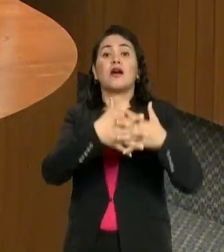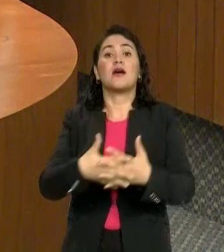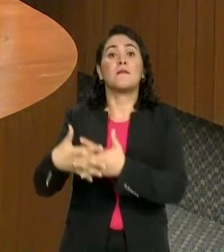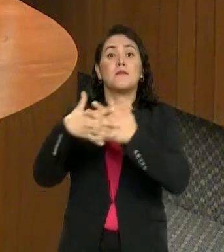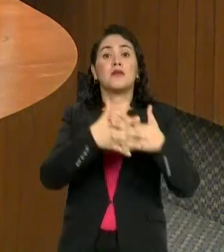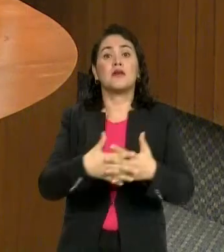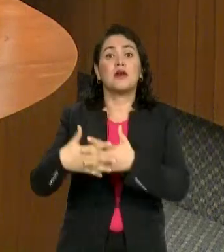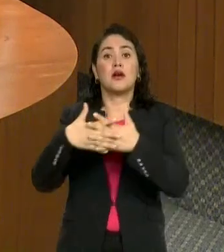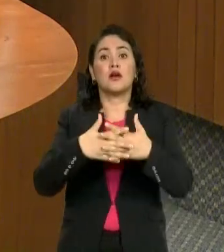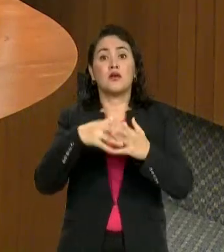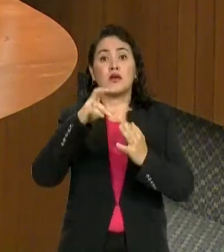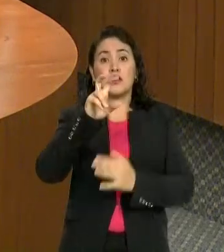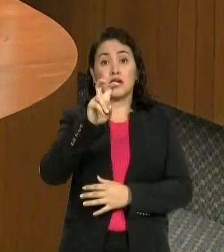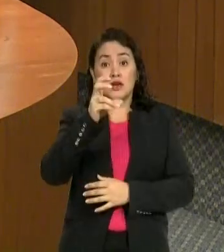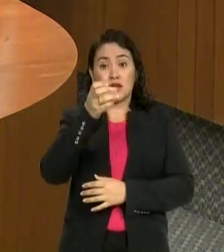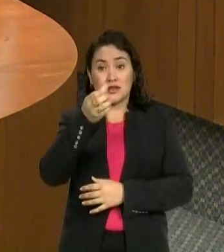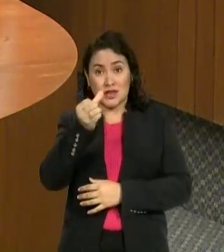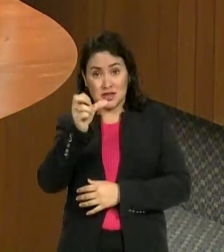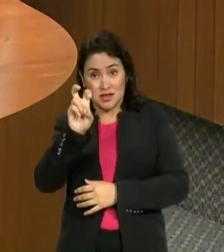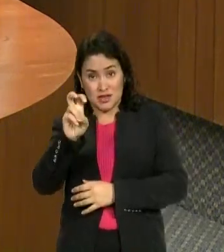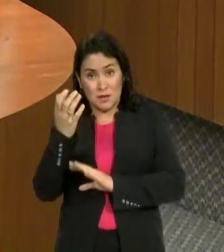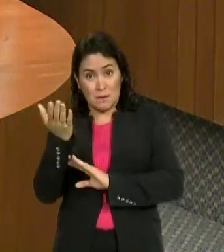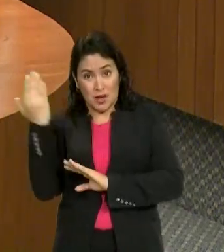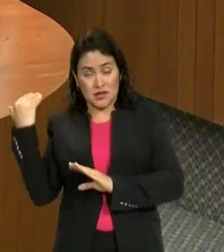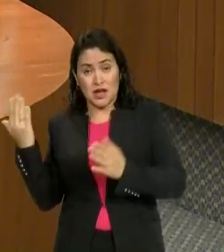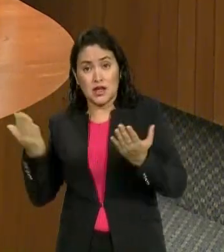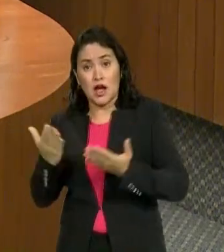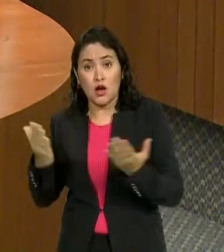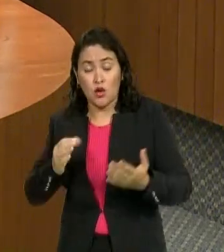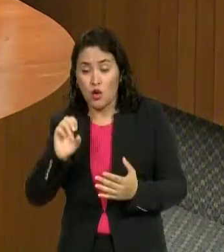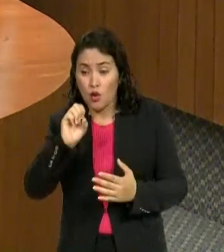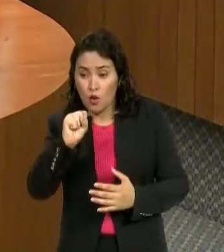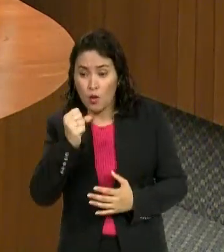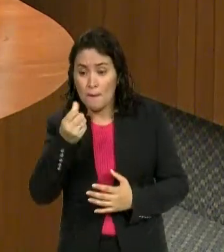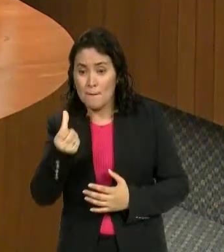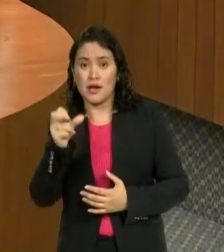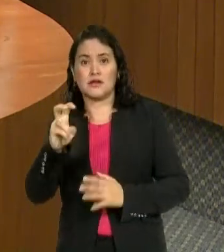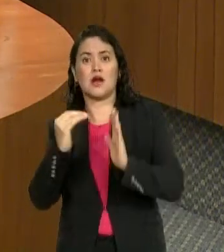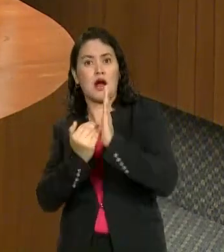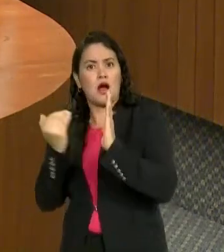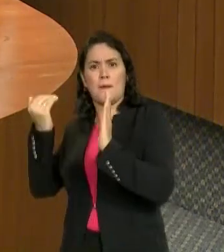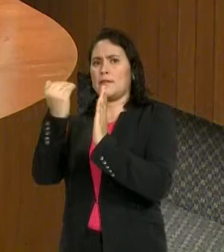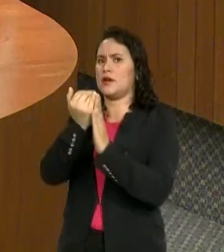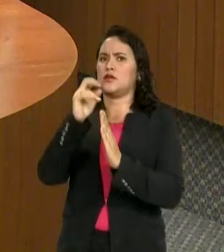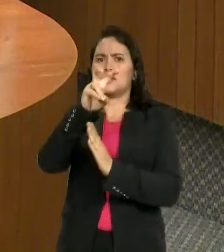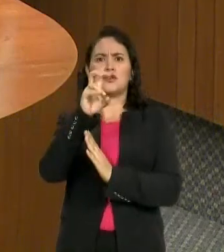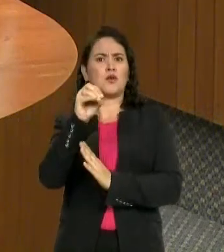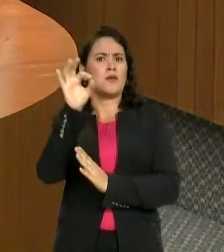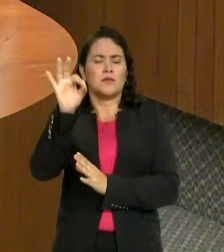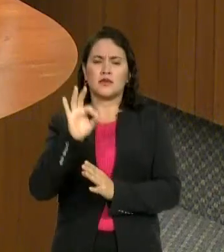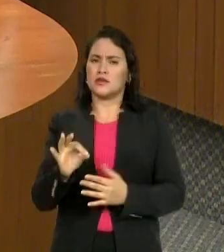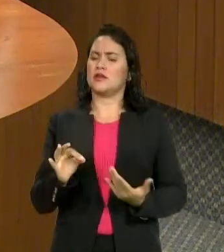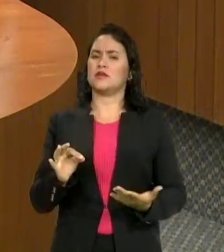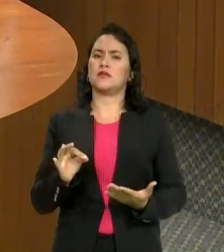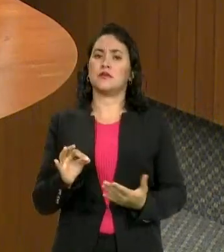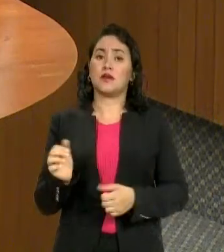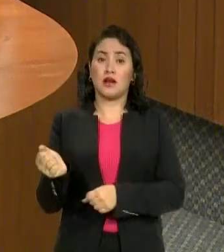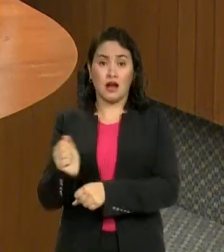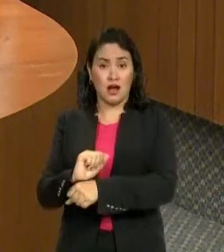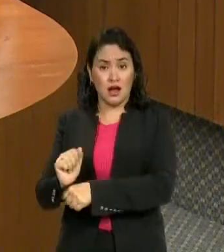para 865, 50%. Então, para os veículos, houve um acréscimo